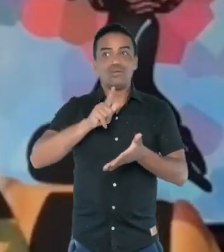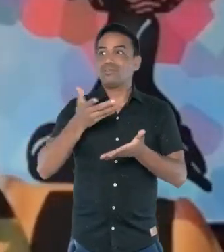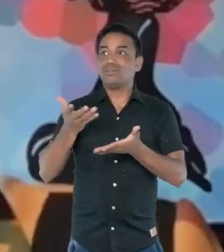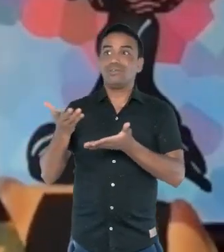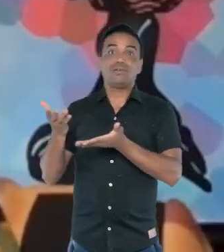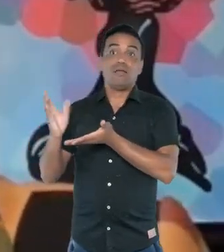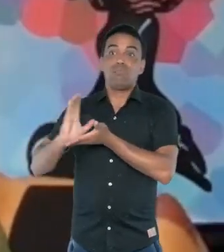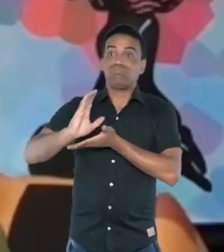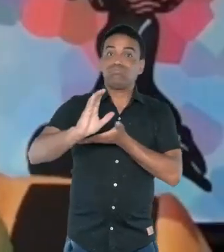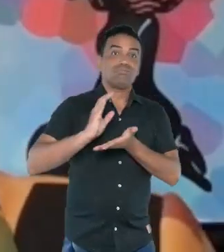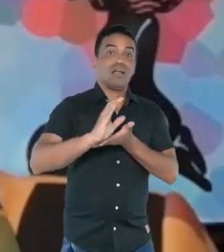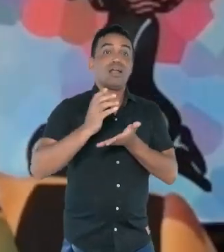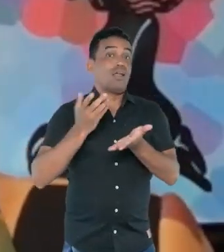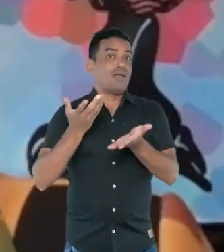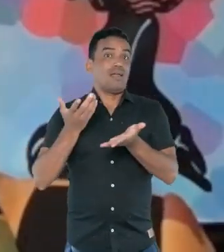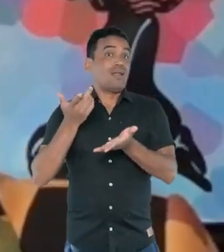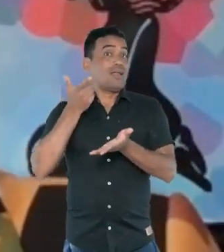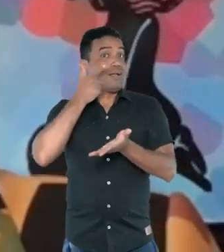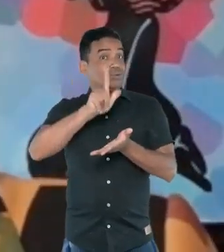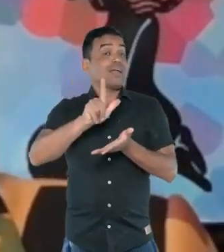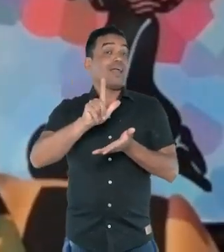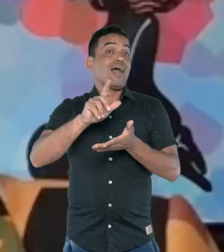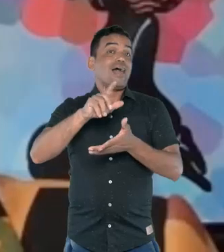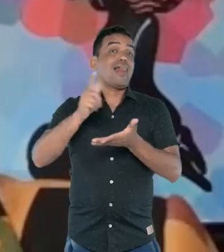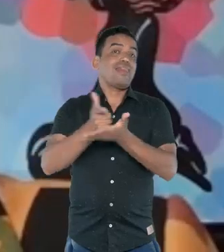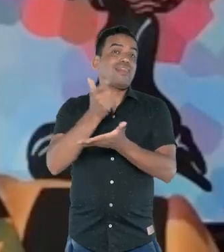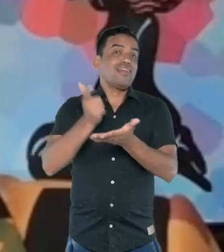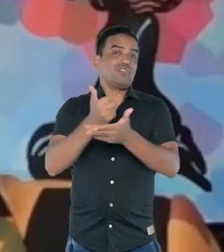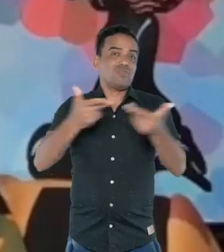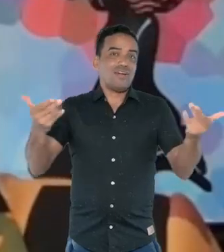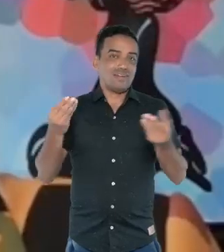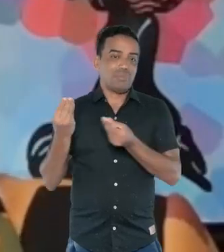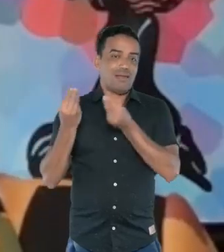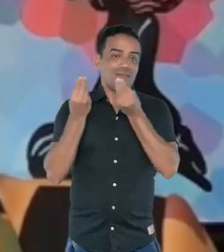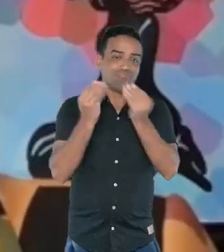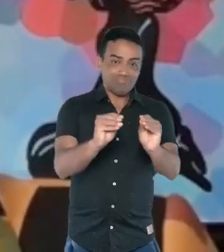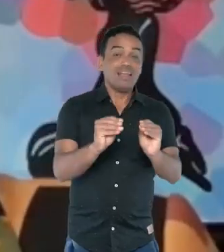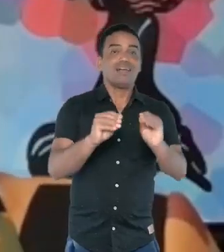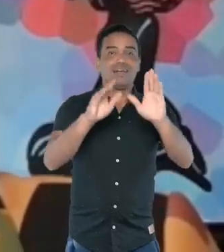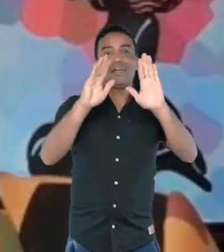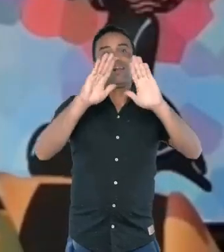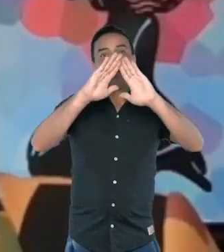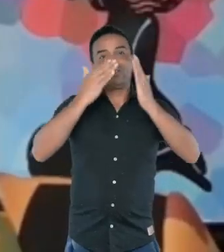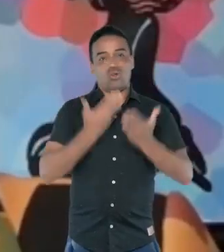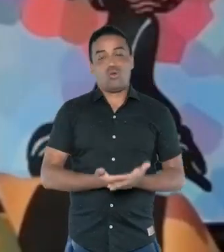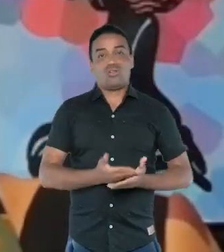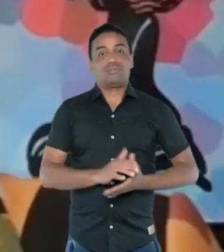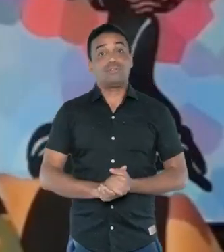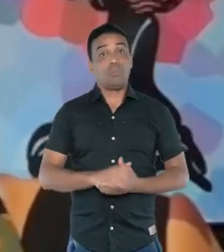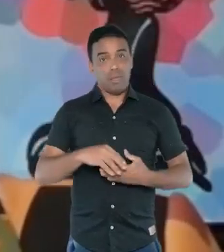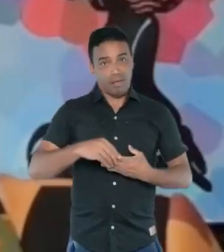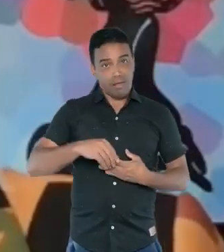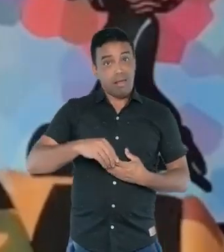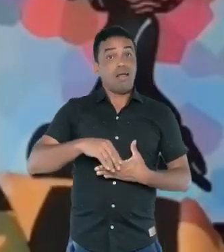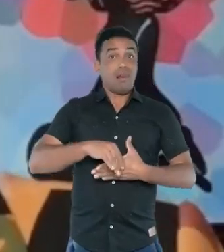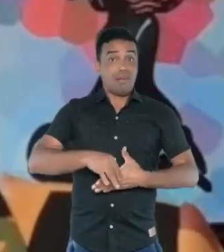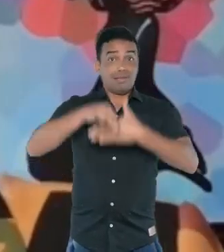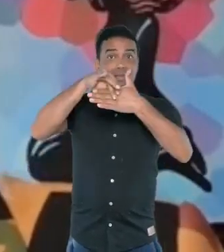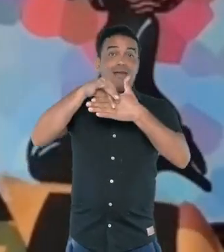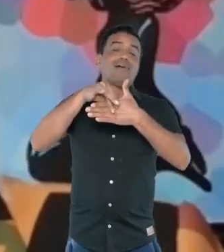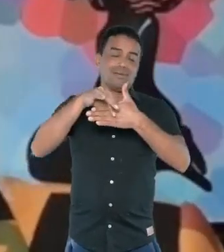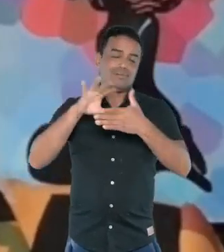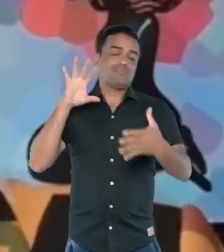para a escola também. Então, meu primeiro papel de liderança foi esse, e muito conectado com